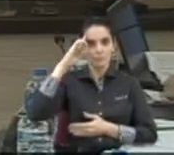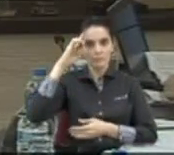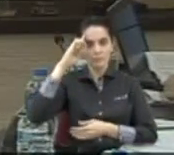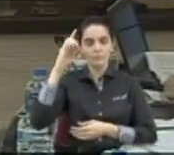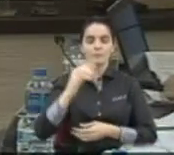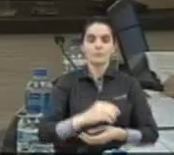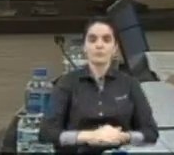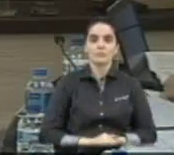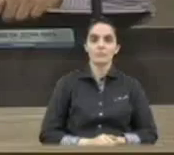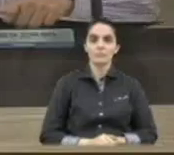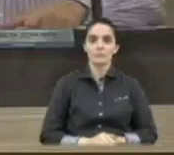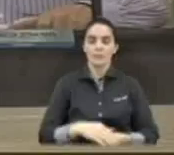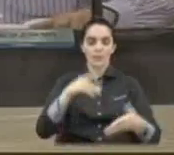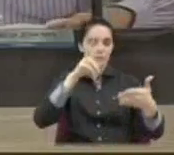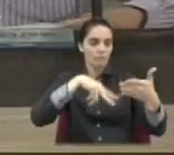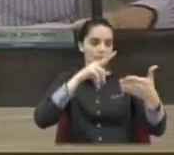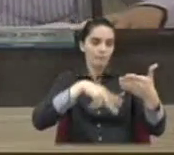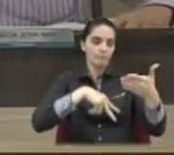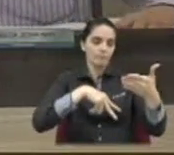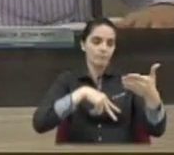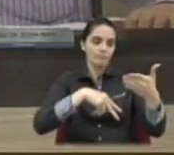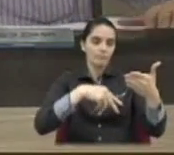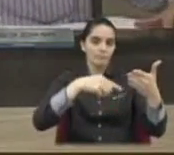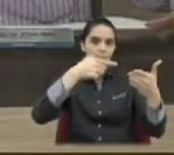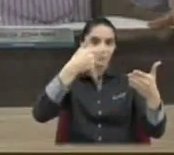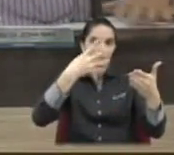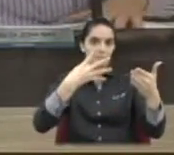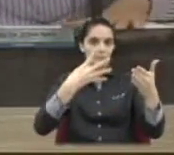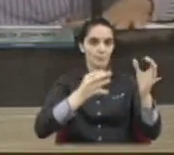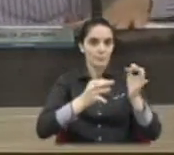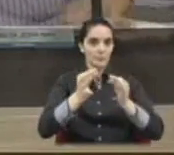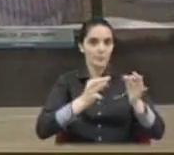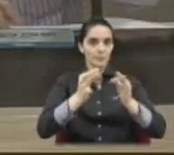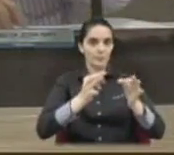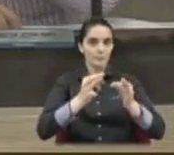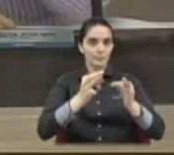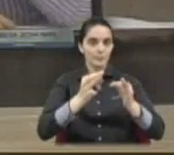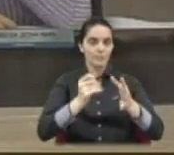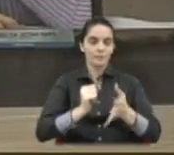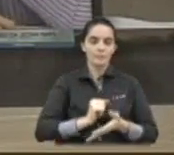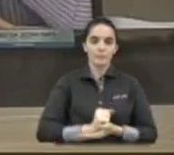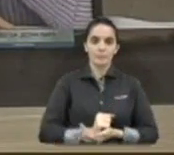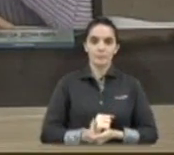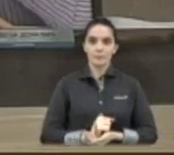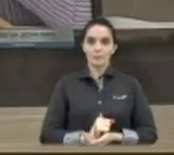Ordem do Dia, onde apreciaremos 24 projetos nesta noite.